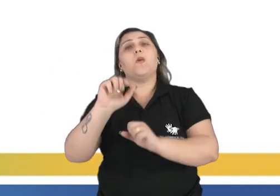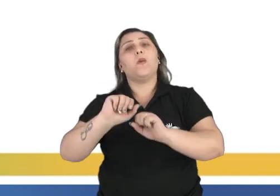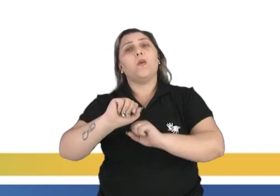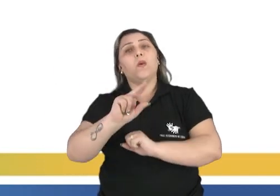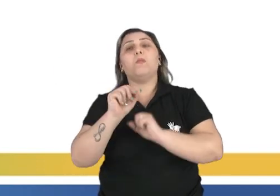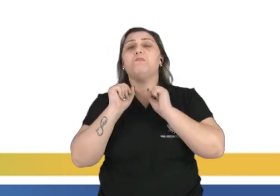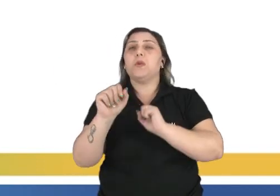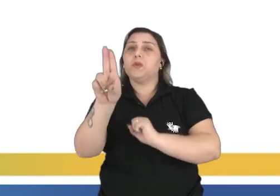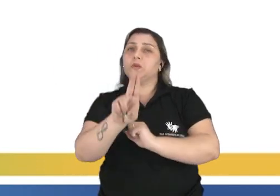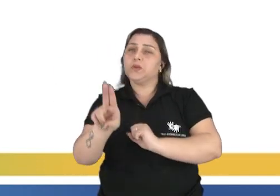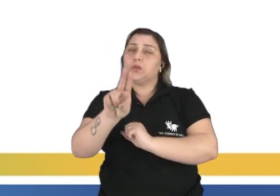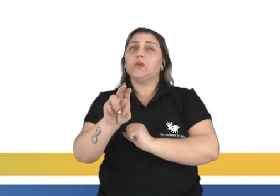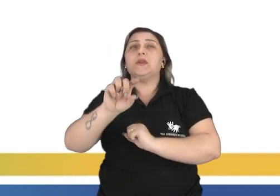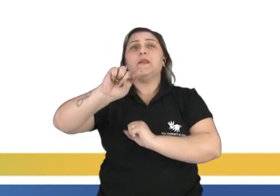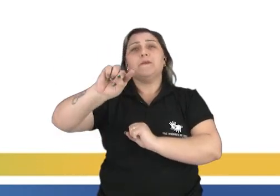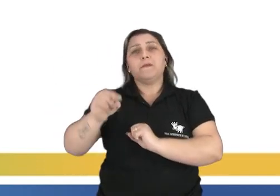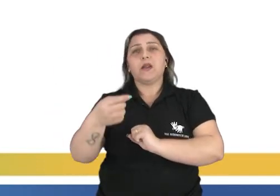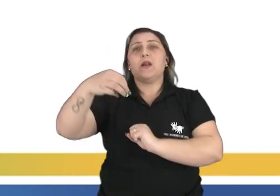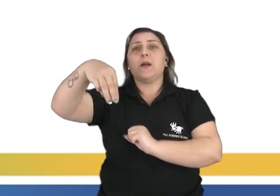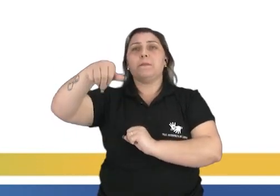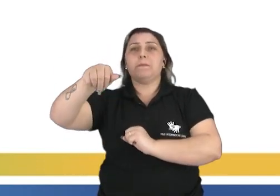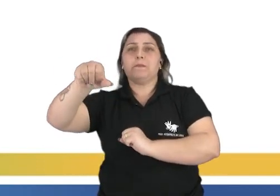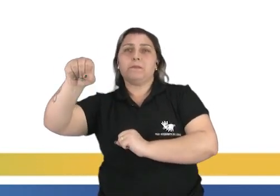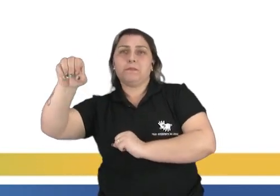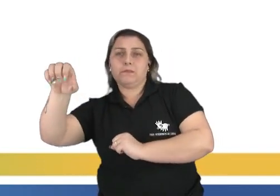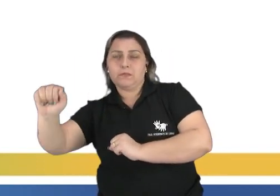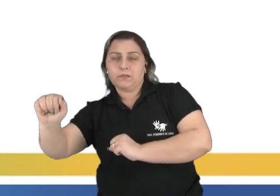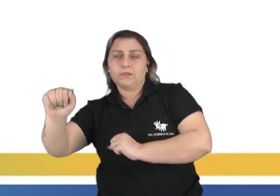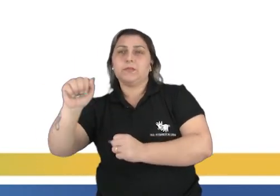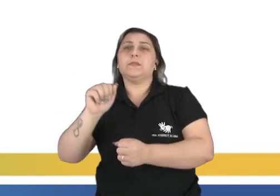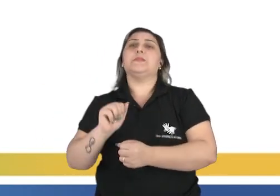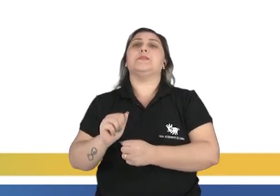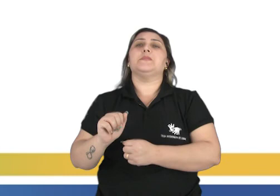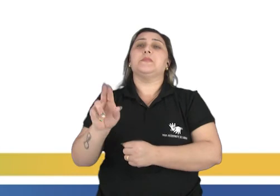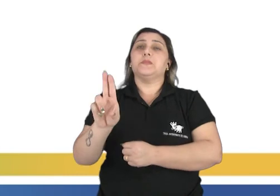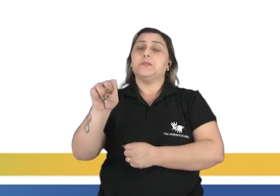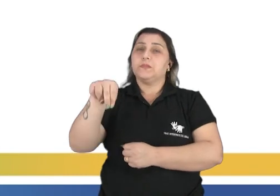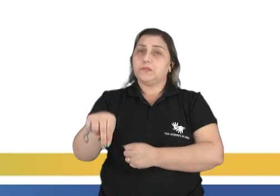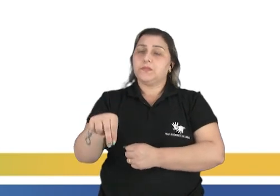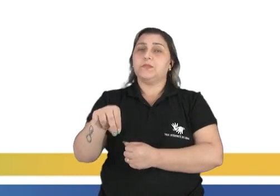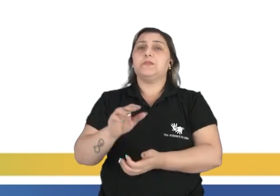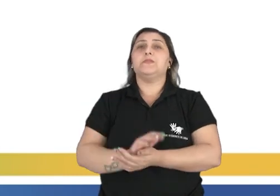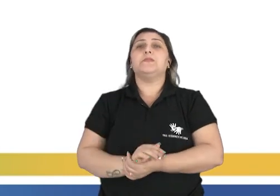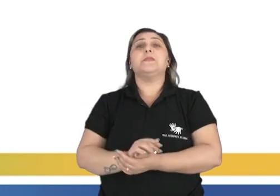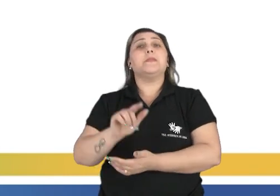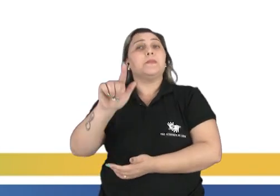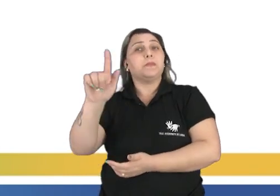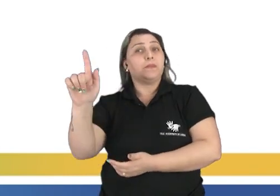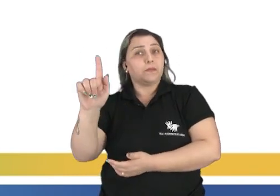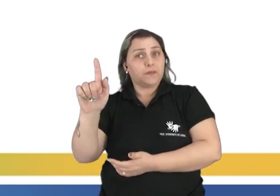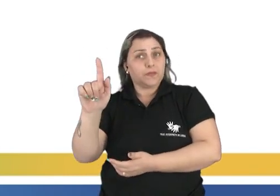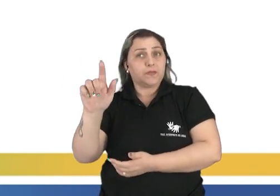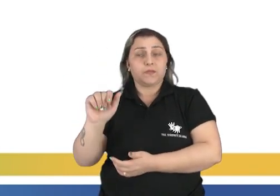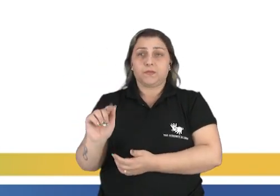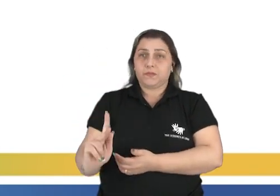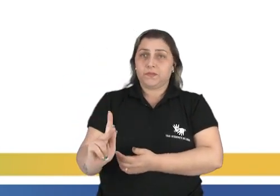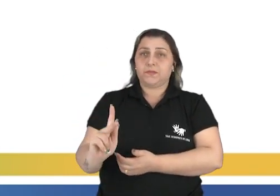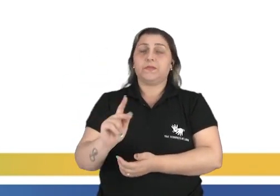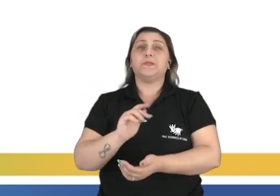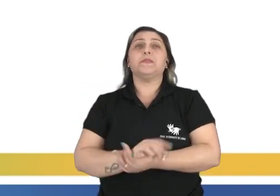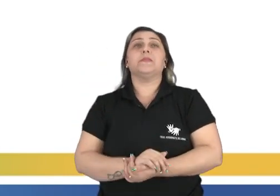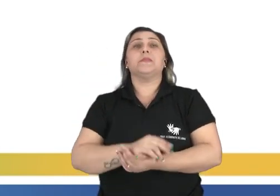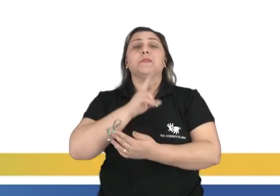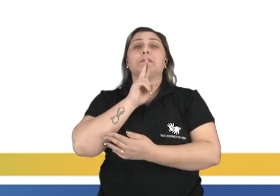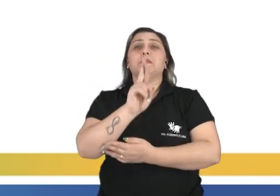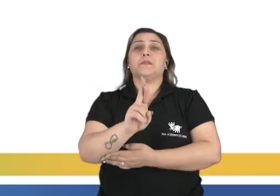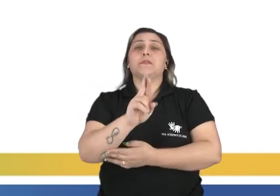estamos falando de massa. E qual a unidade padrão dela, né? A unidade padrão é, no caso, a grama, ok? Para